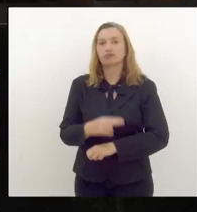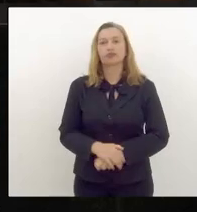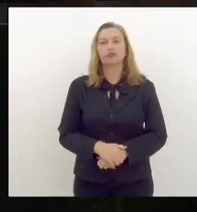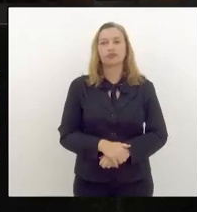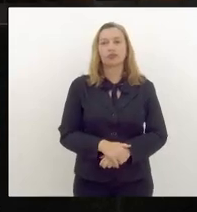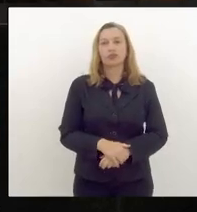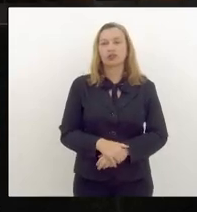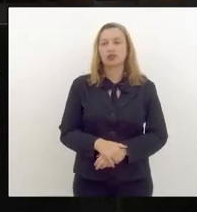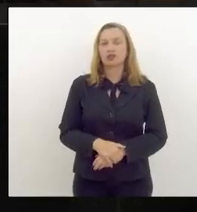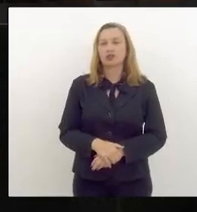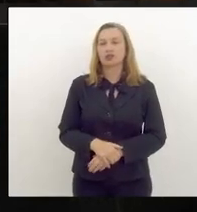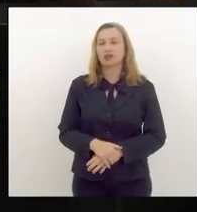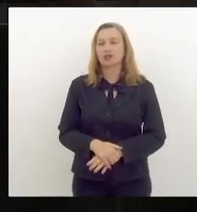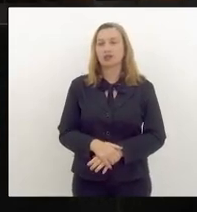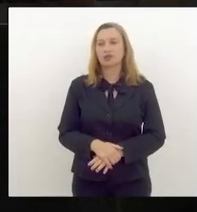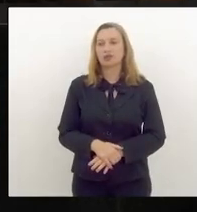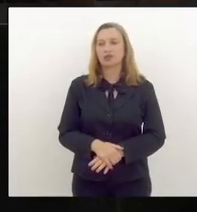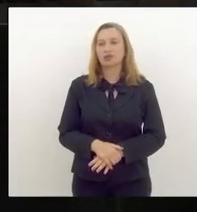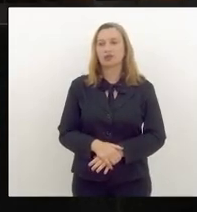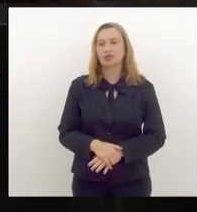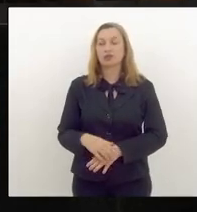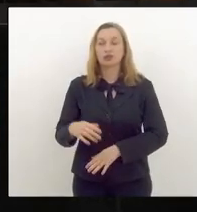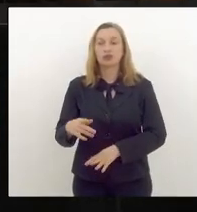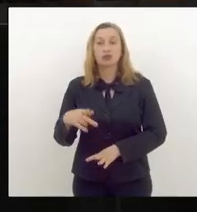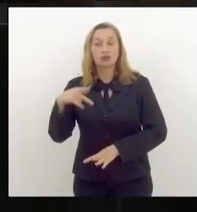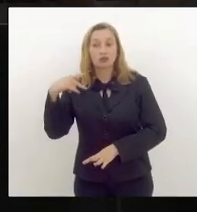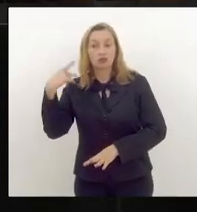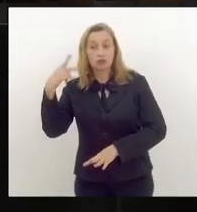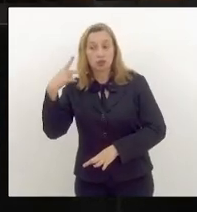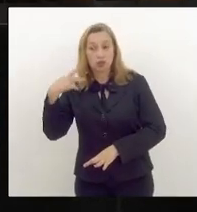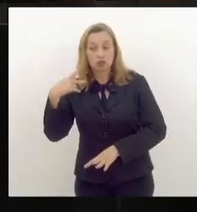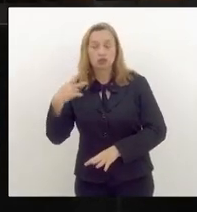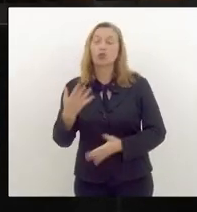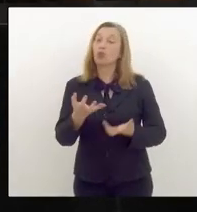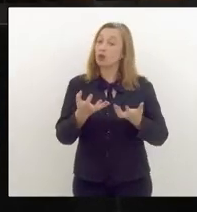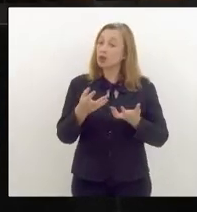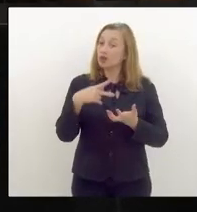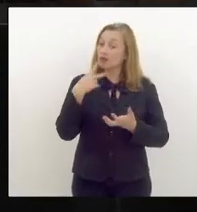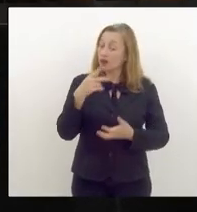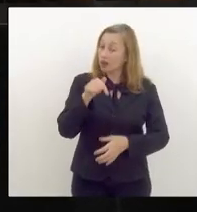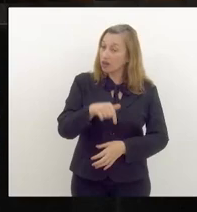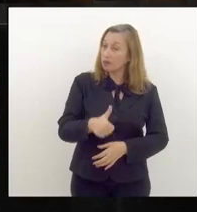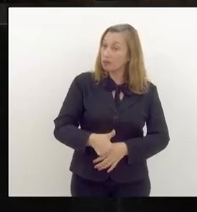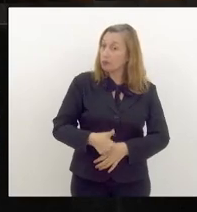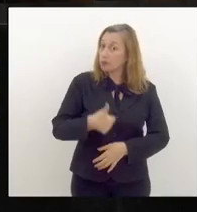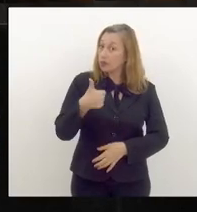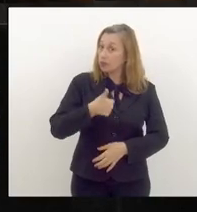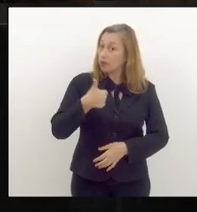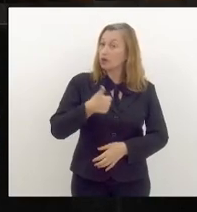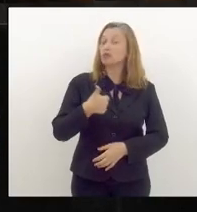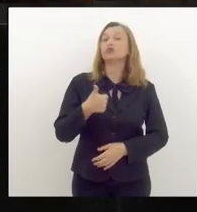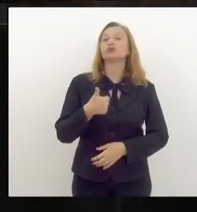ao Parlamento Fluminense não queria trazer primeiro